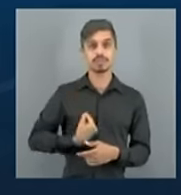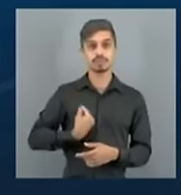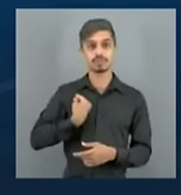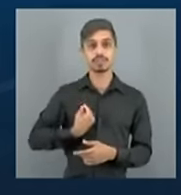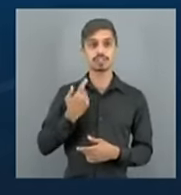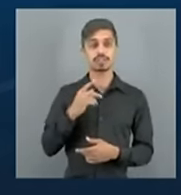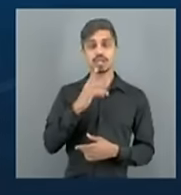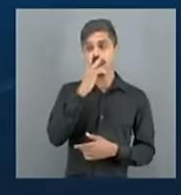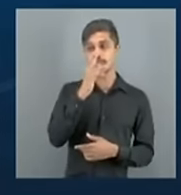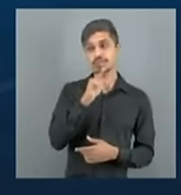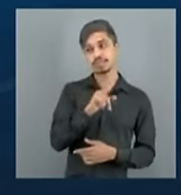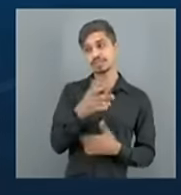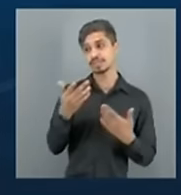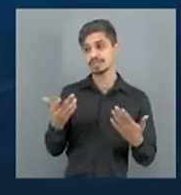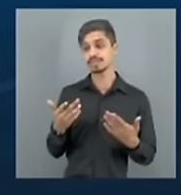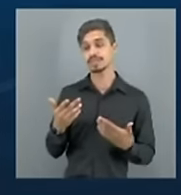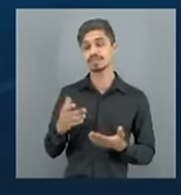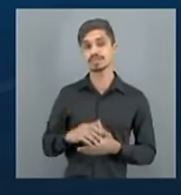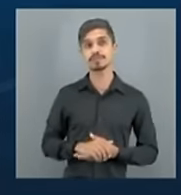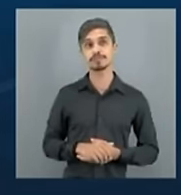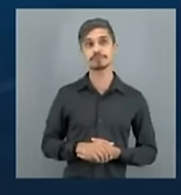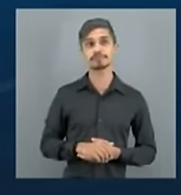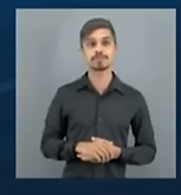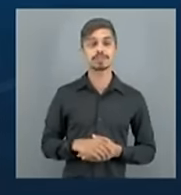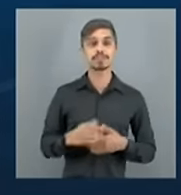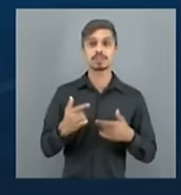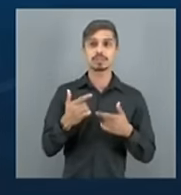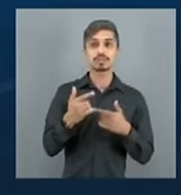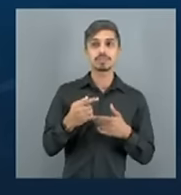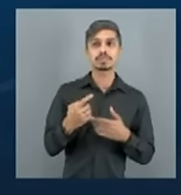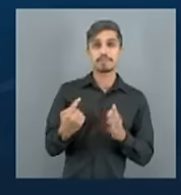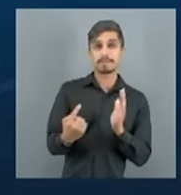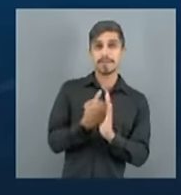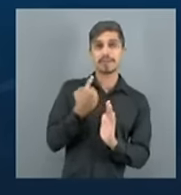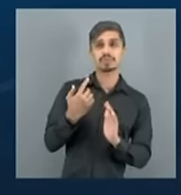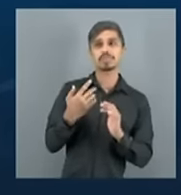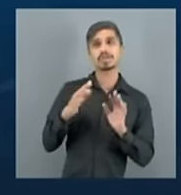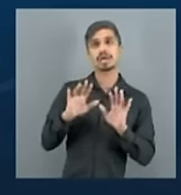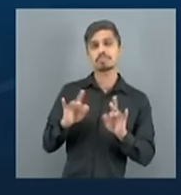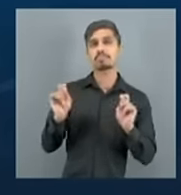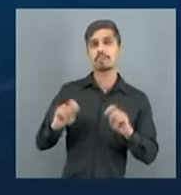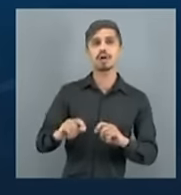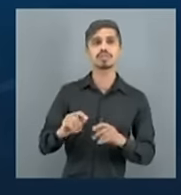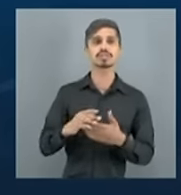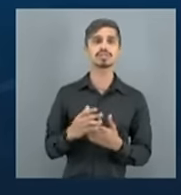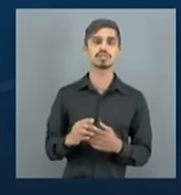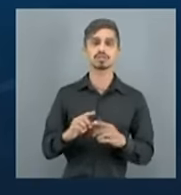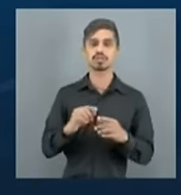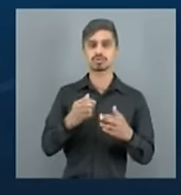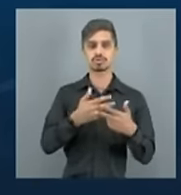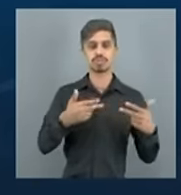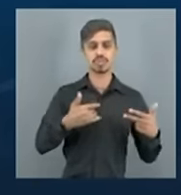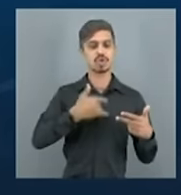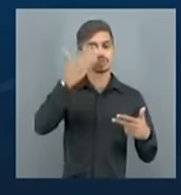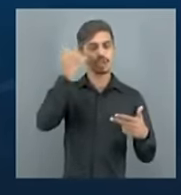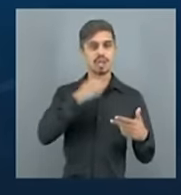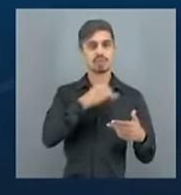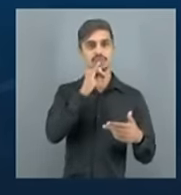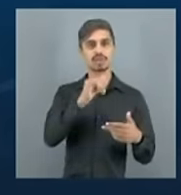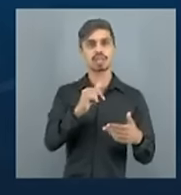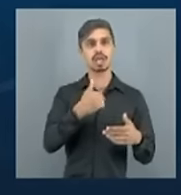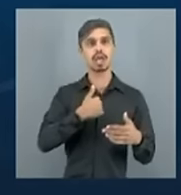você não tem nem o porquê me perguntar. Se você chegar aqui, aquilo que eu quero que você saiba, você vai saber. Eu te garanto que eu vou ser